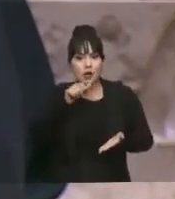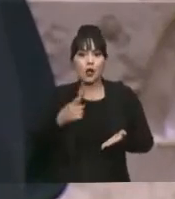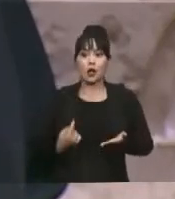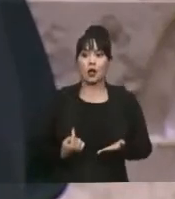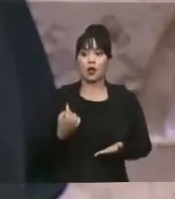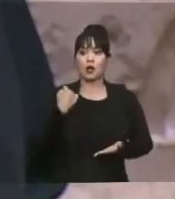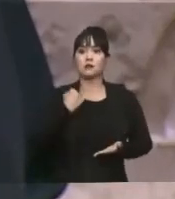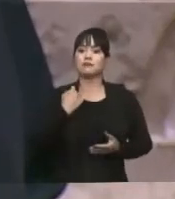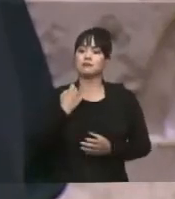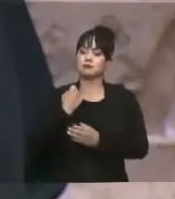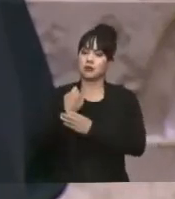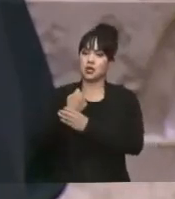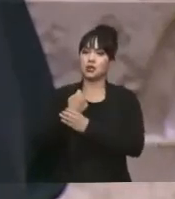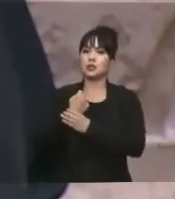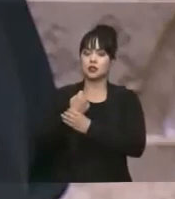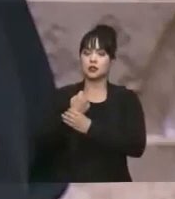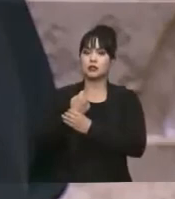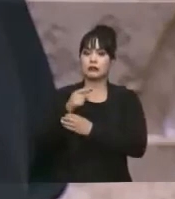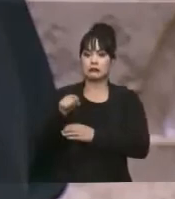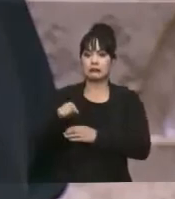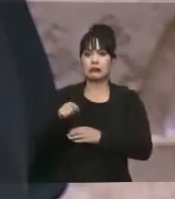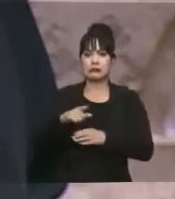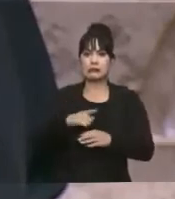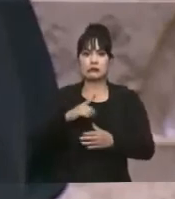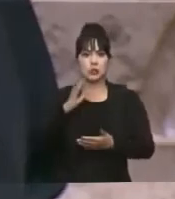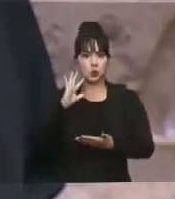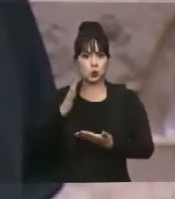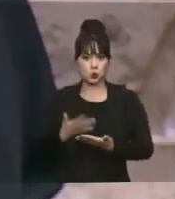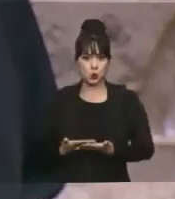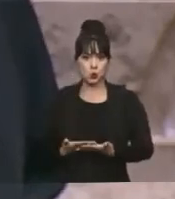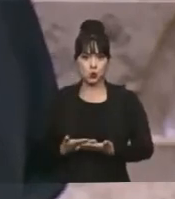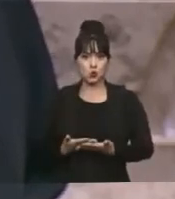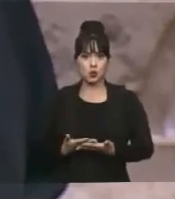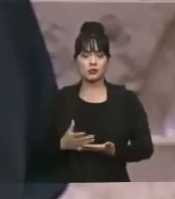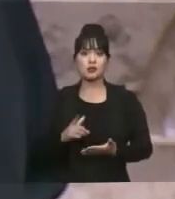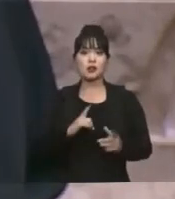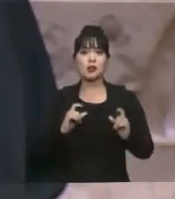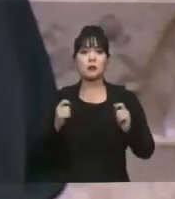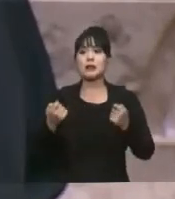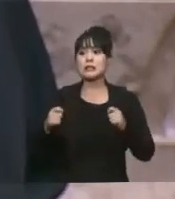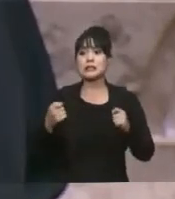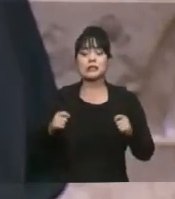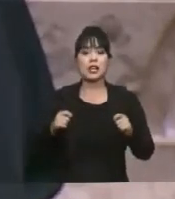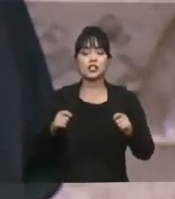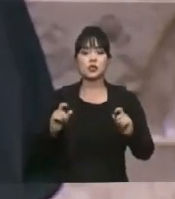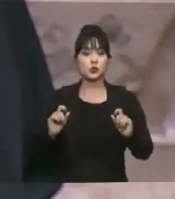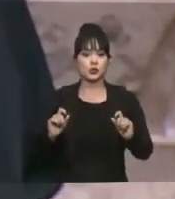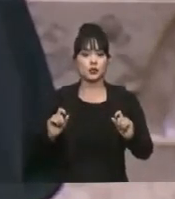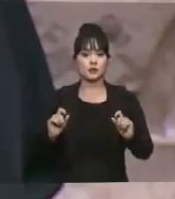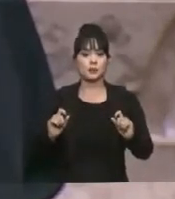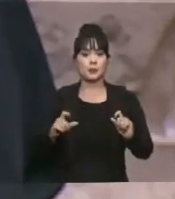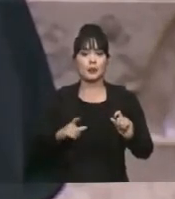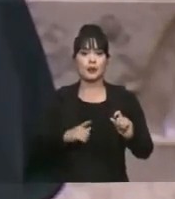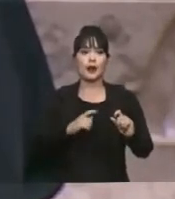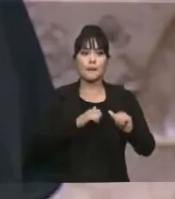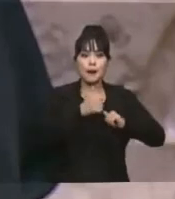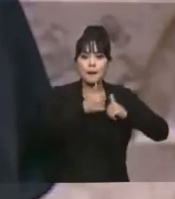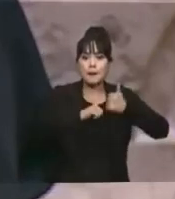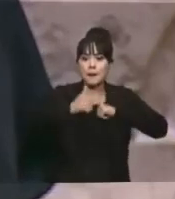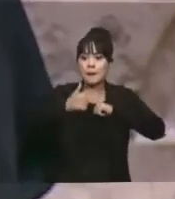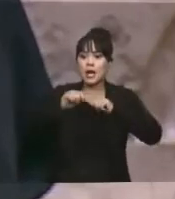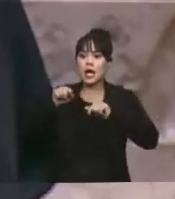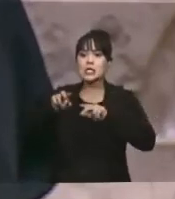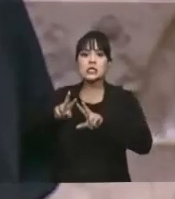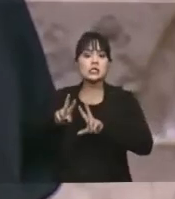a preservação dessas medidas cautelares, nós teríamos necessidade de estar aqui apreciando essa